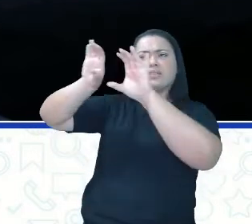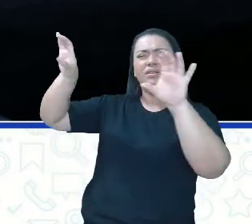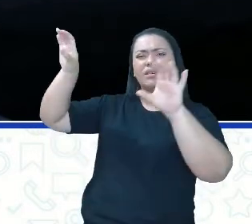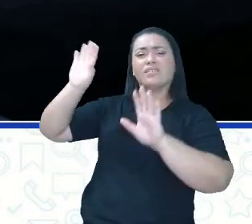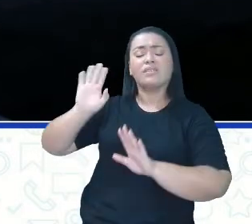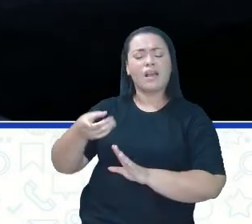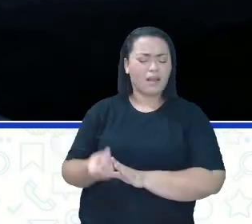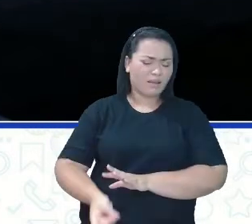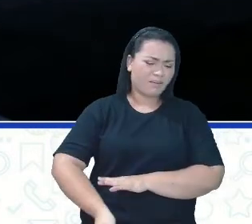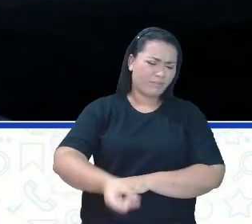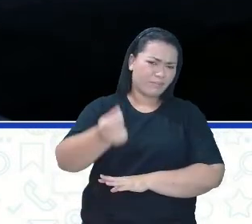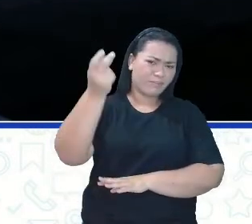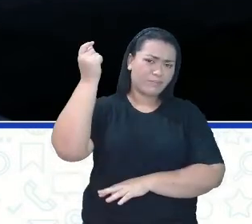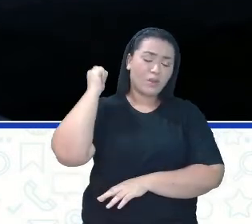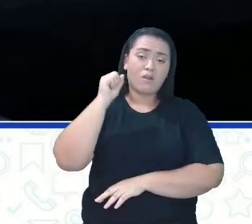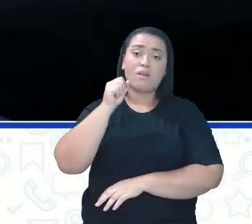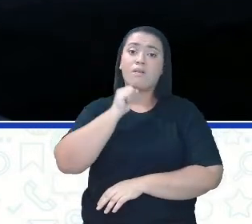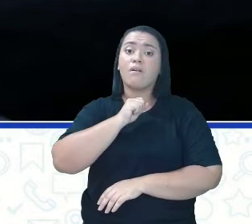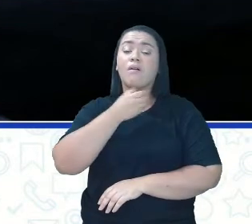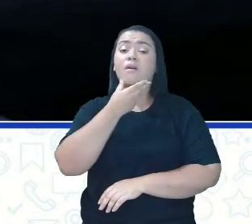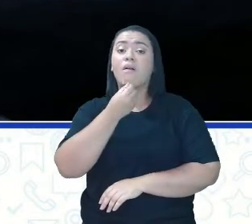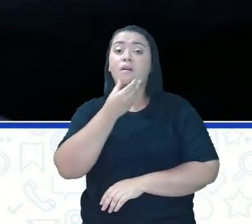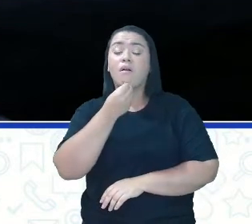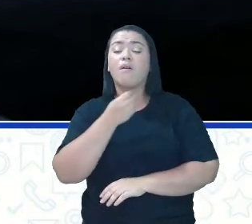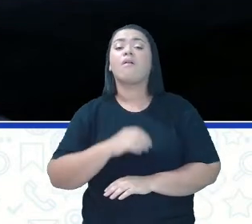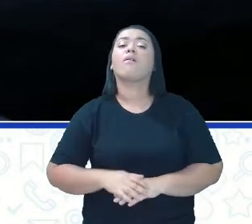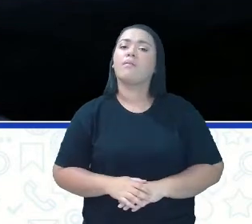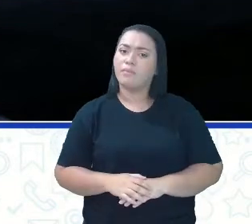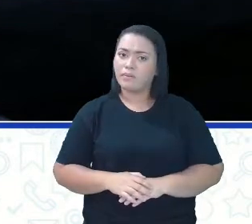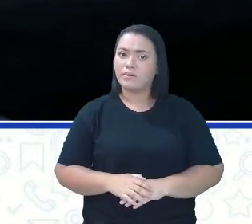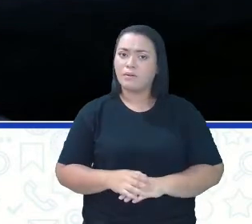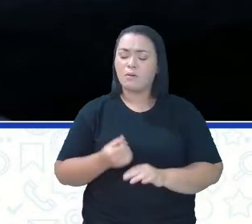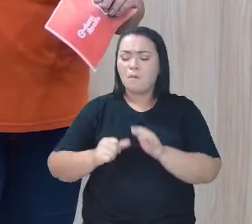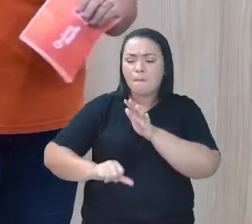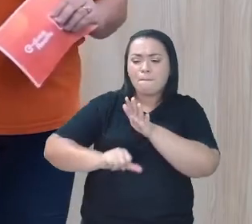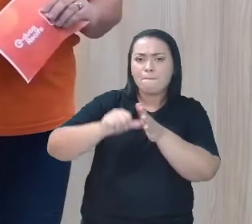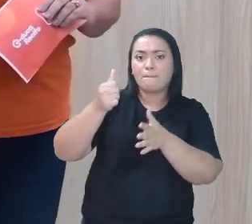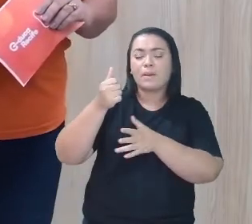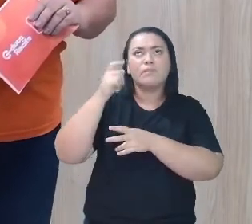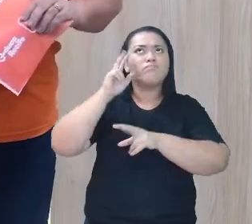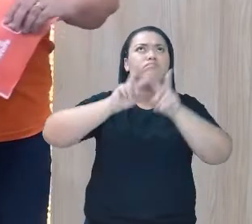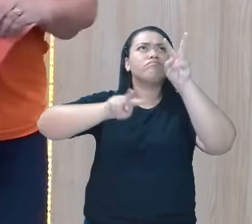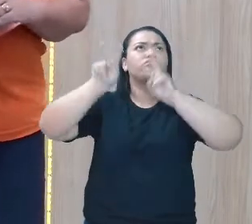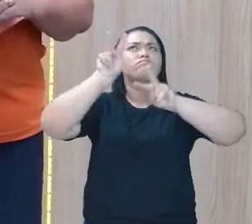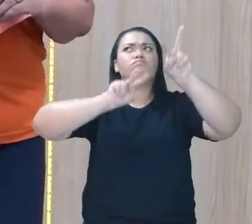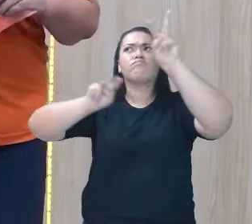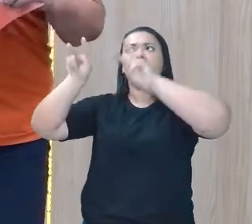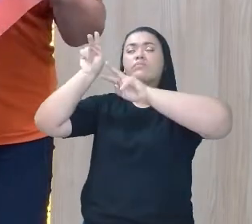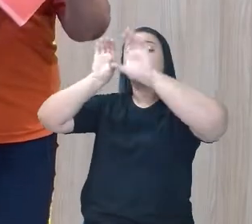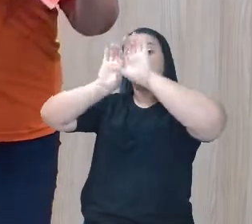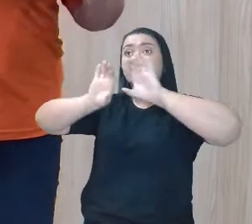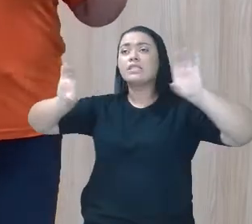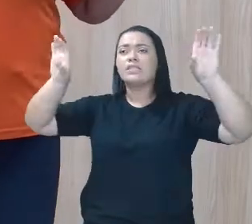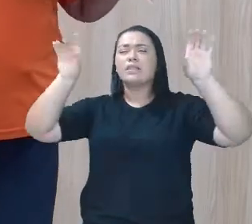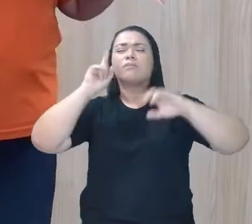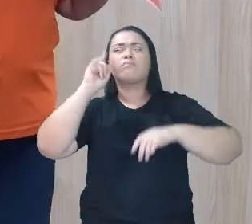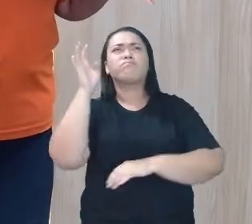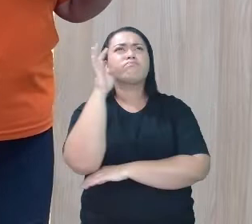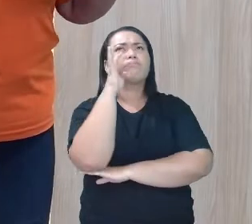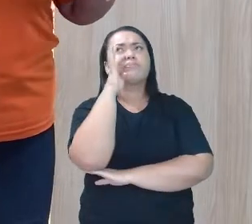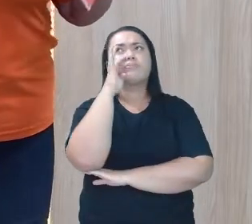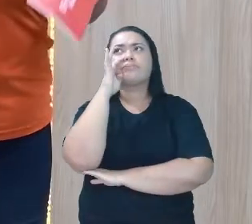homem primitivo, né? Os primeiros observadores do céu contemplavam o céu e